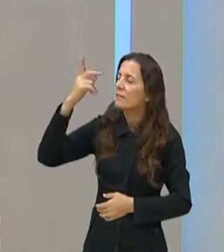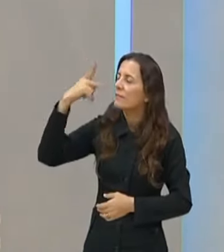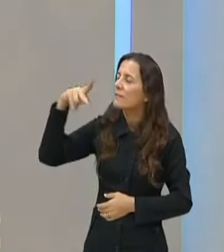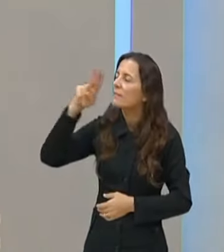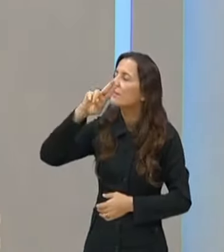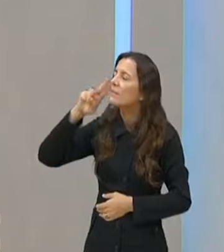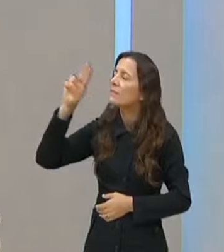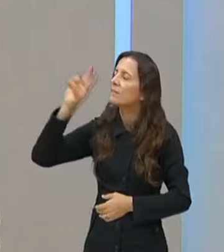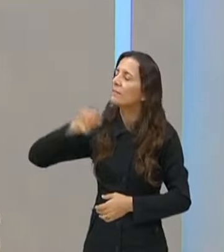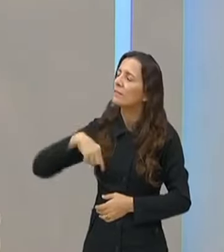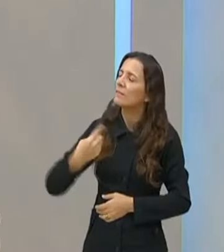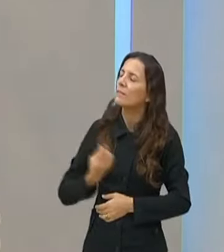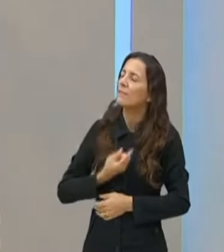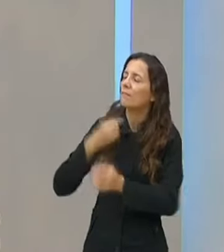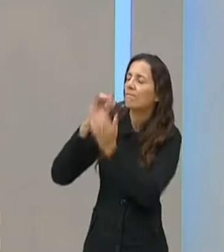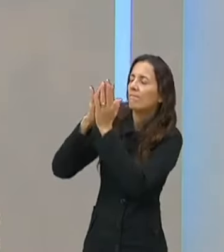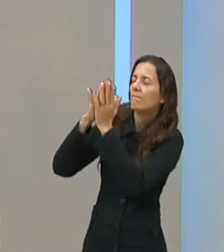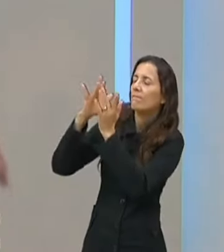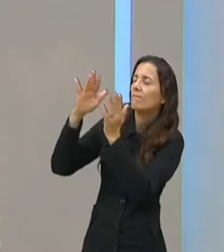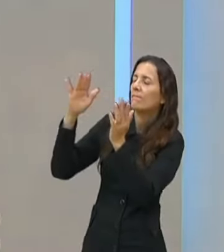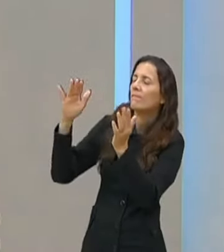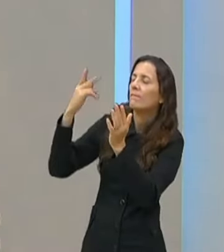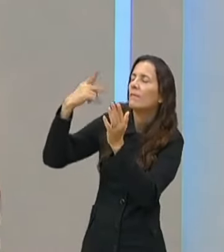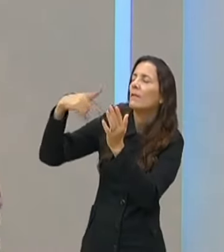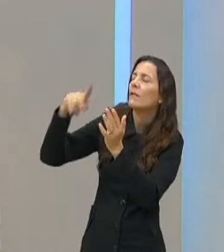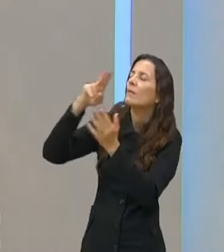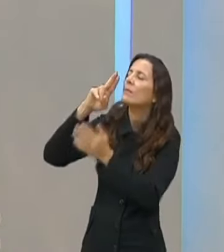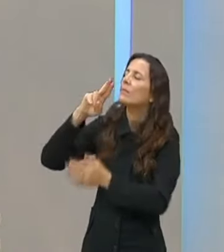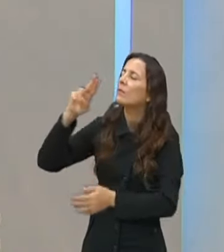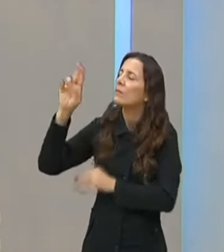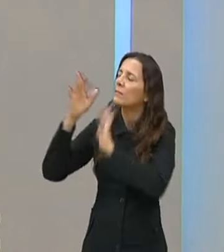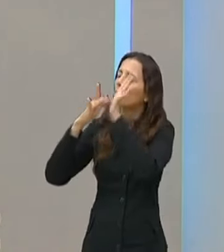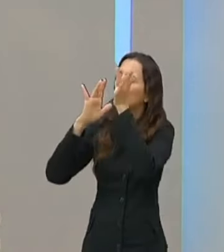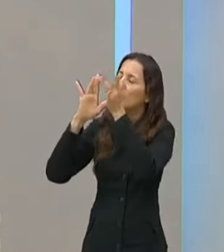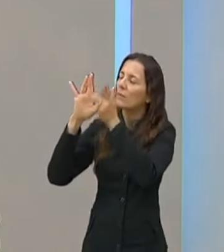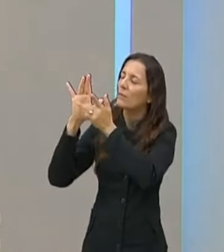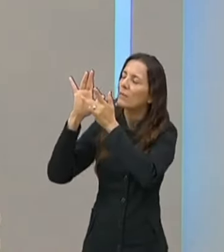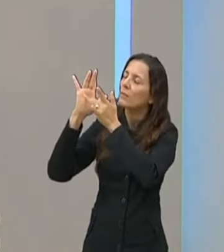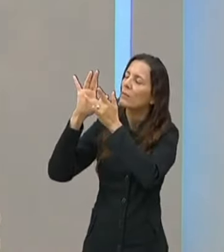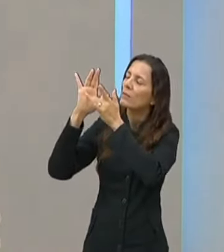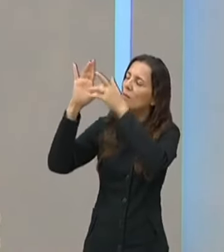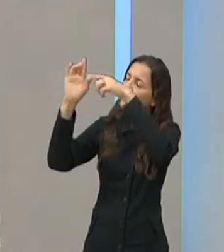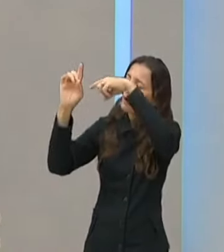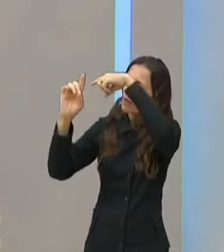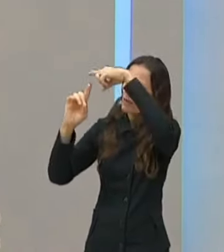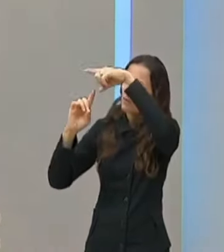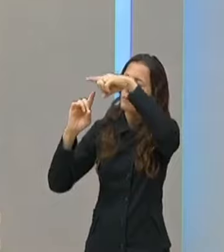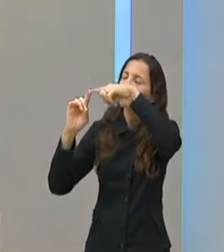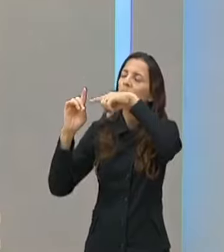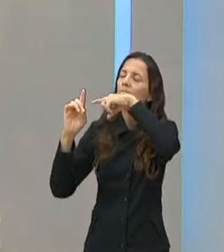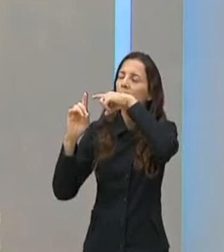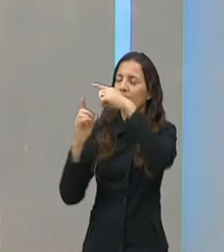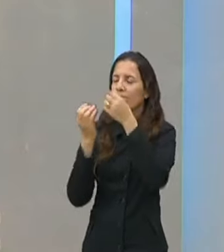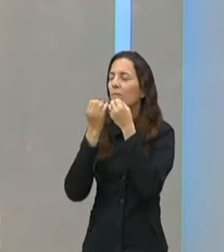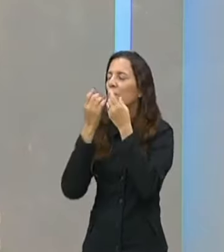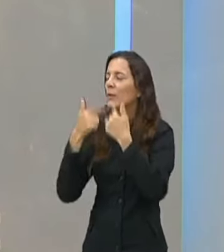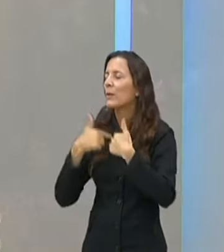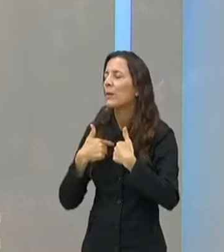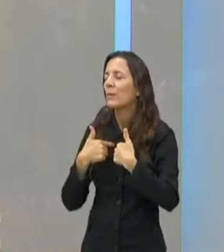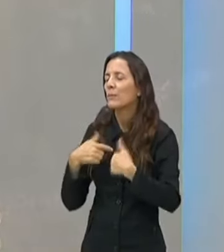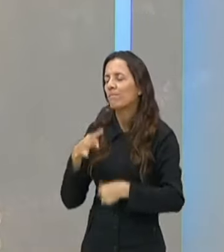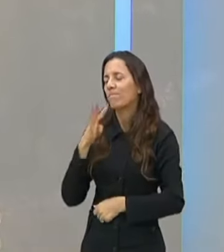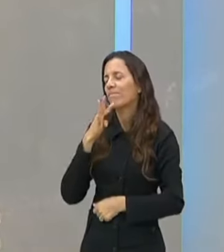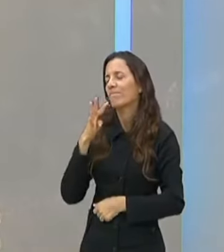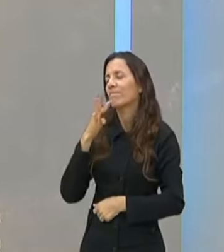adoro, glorifico o teu santo e bendito nome, por te servir, por te conhecer, por estar